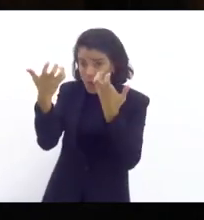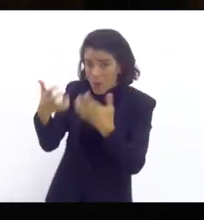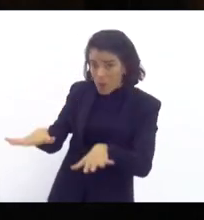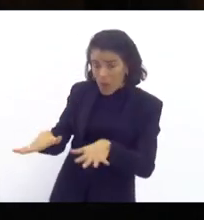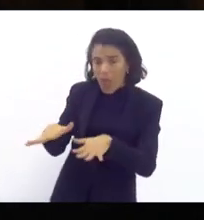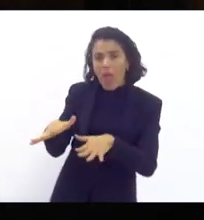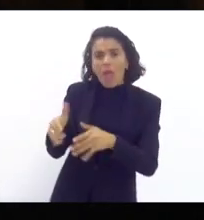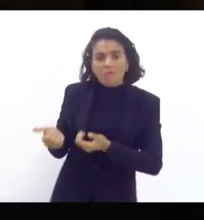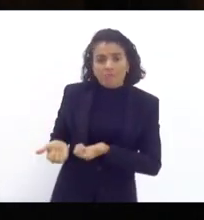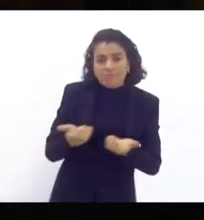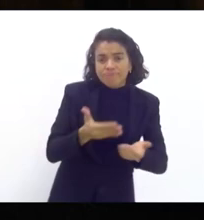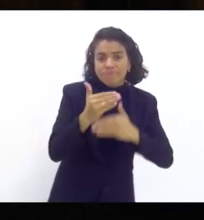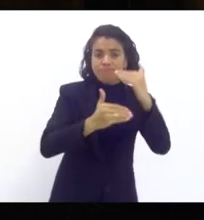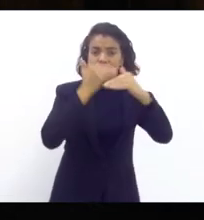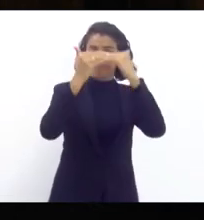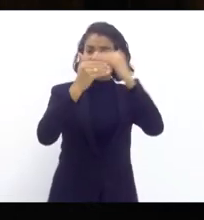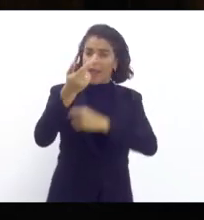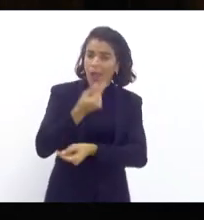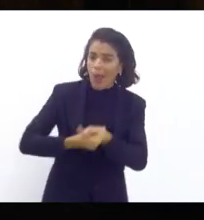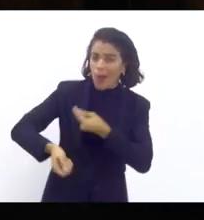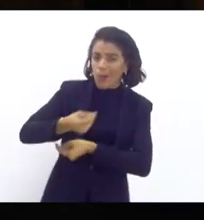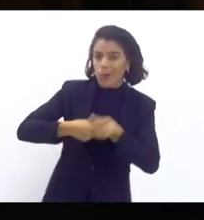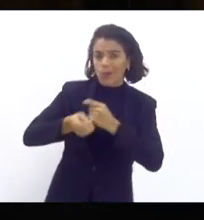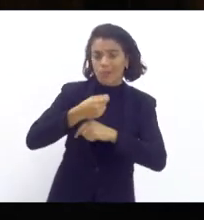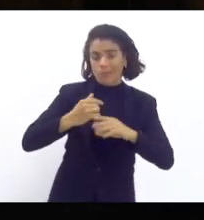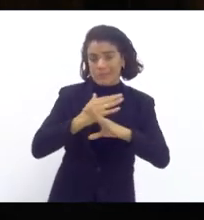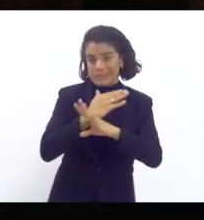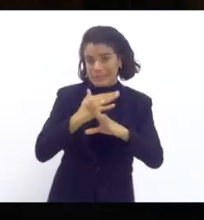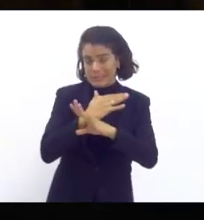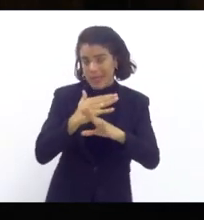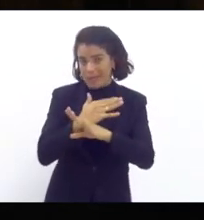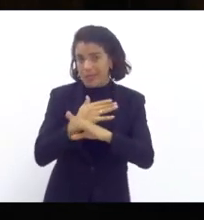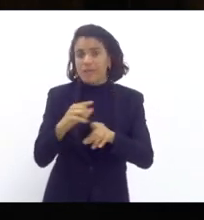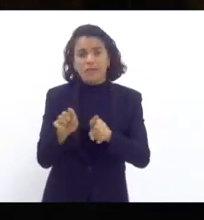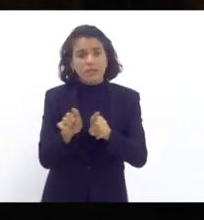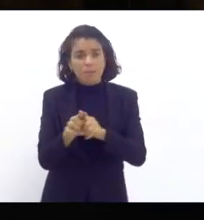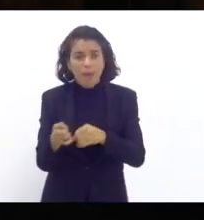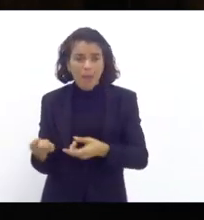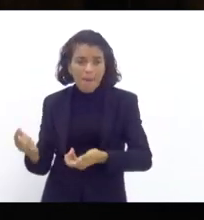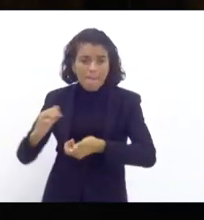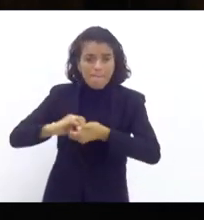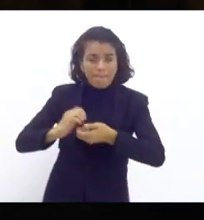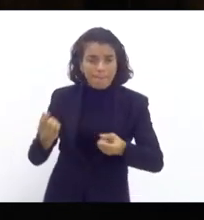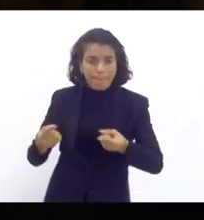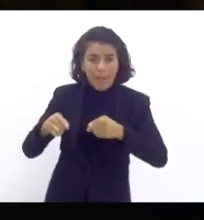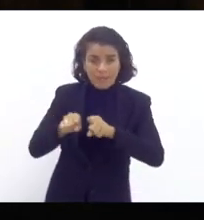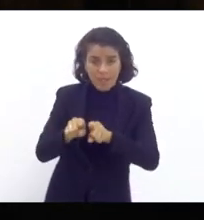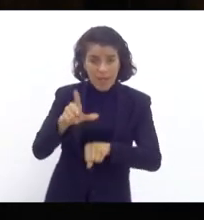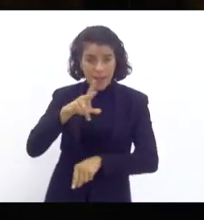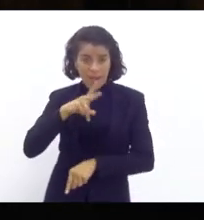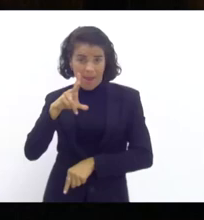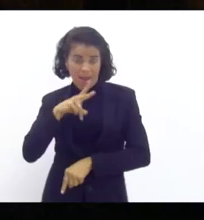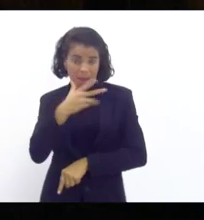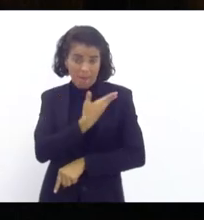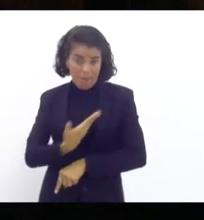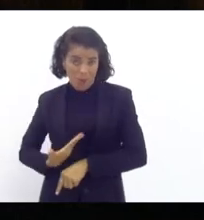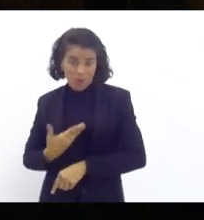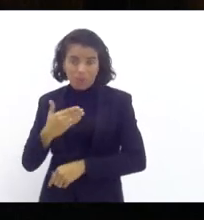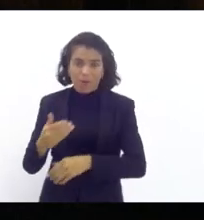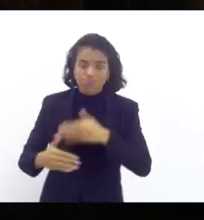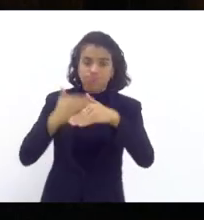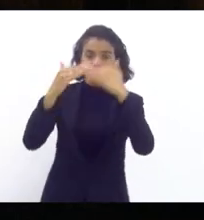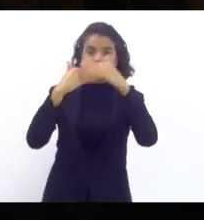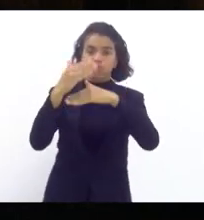trazer desenvolvimento econômico para a sua cidade, que não faz as parcerias públicas privadas para geração de emprego,